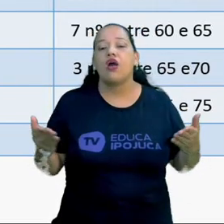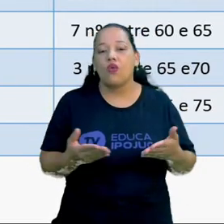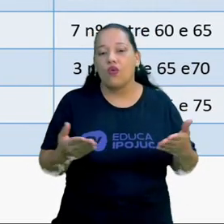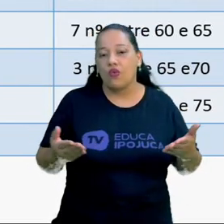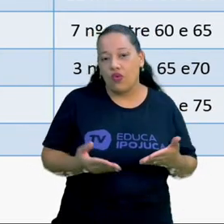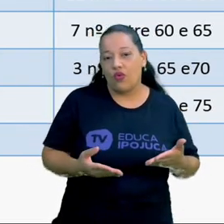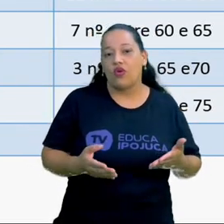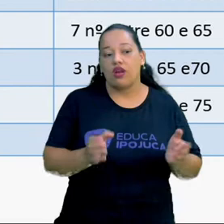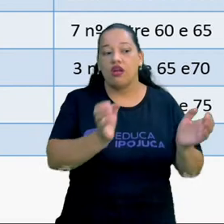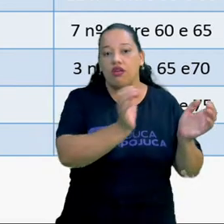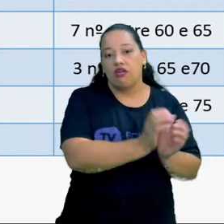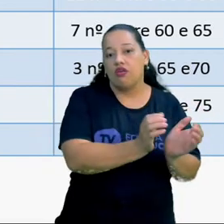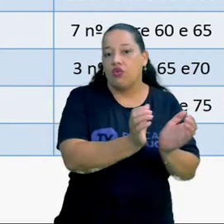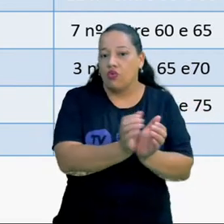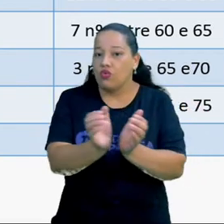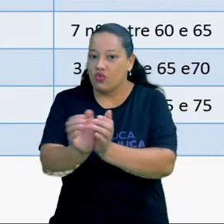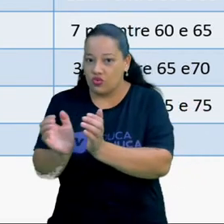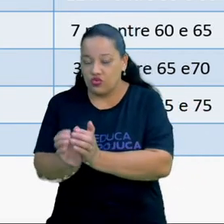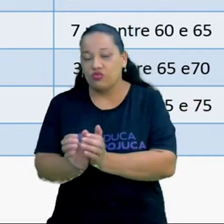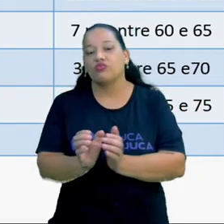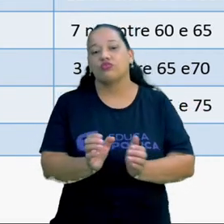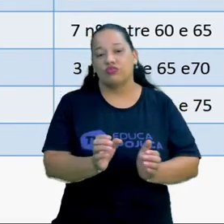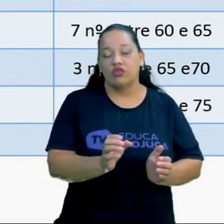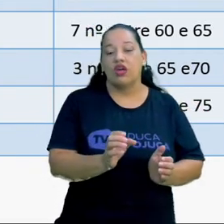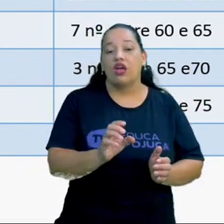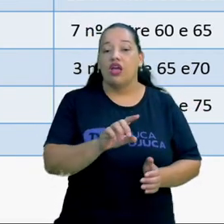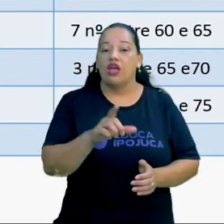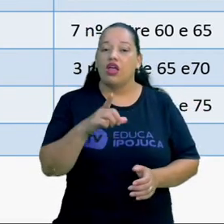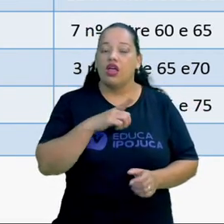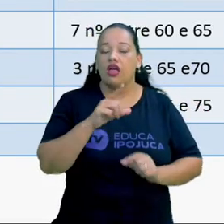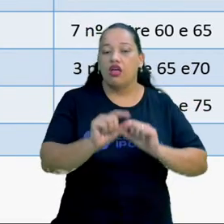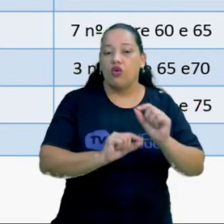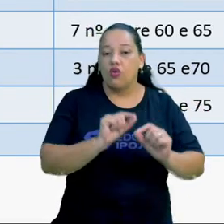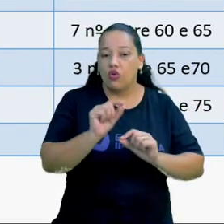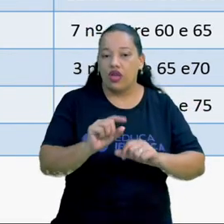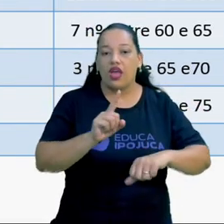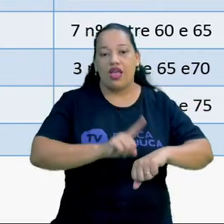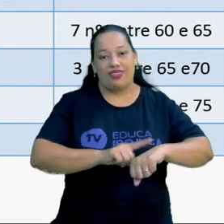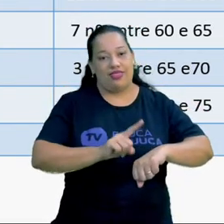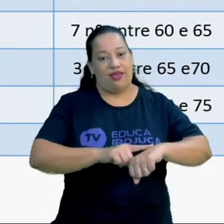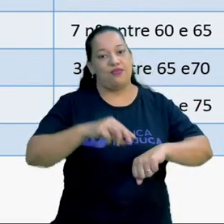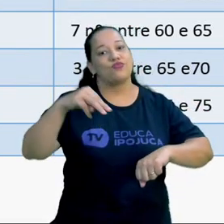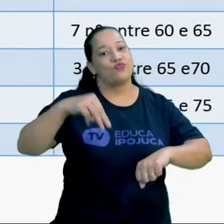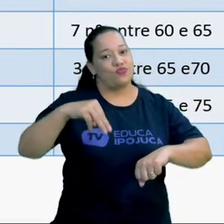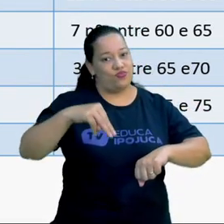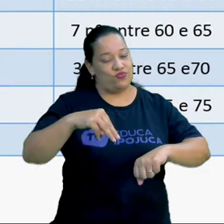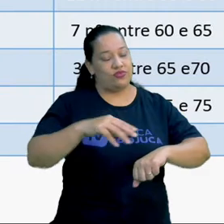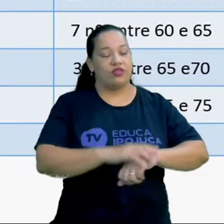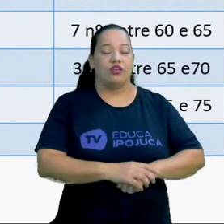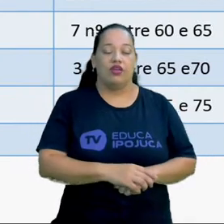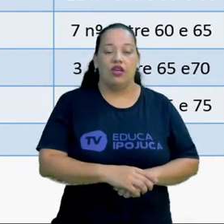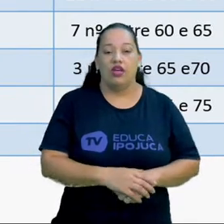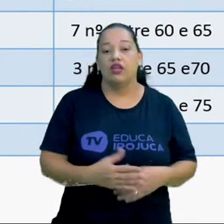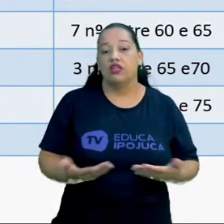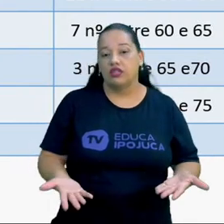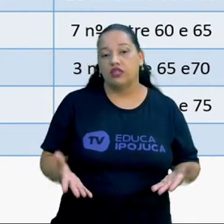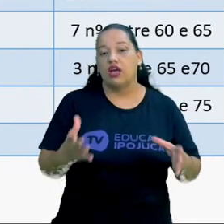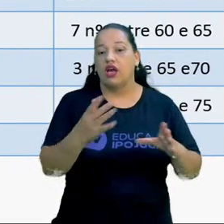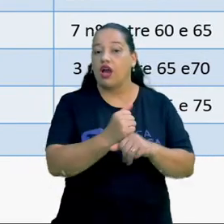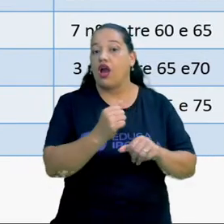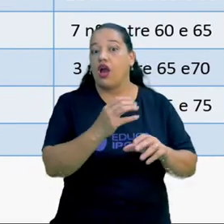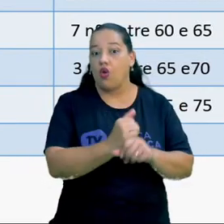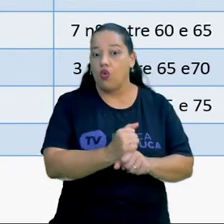chamamos de classe, são os intervalos de minutos, ok? E a gente calcula